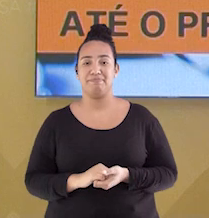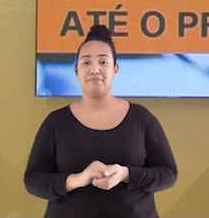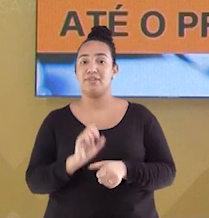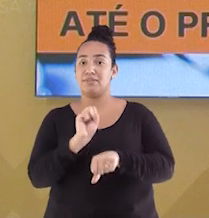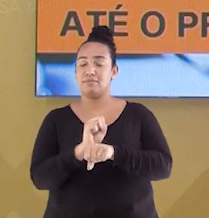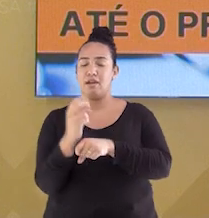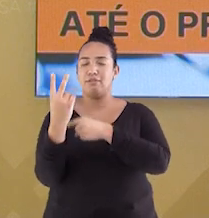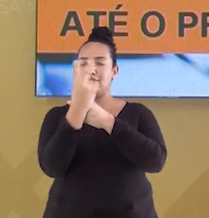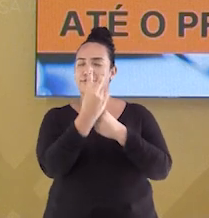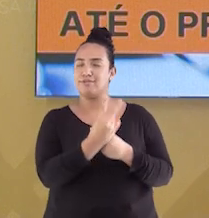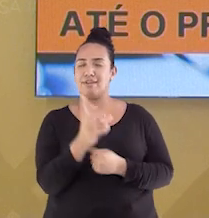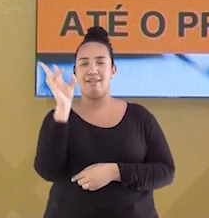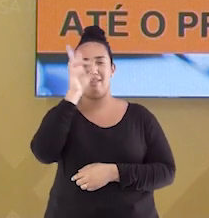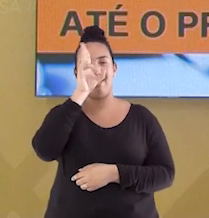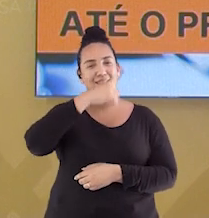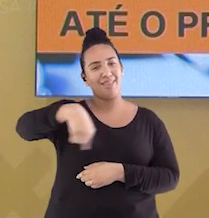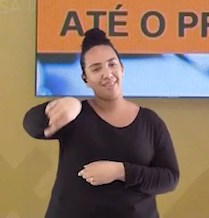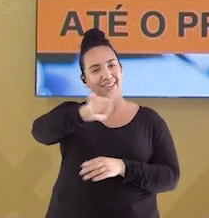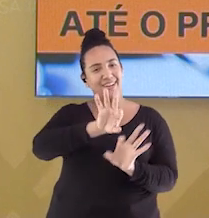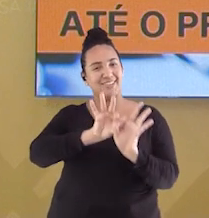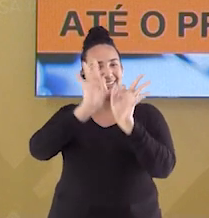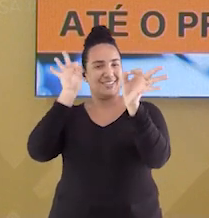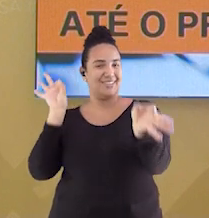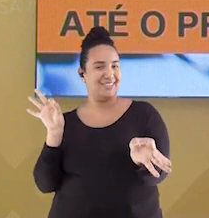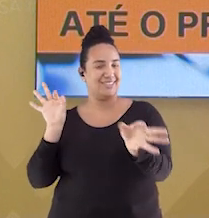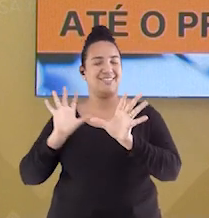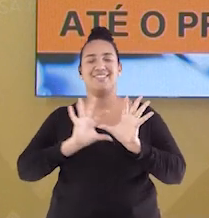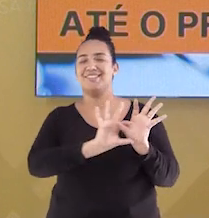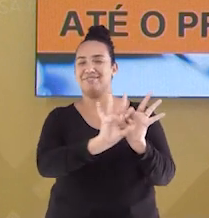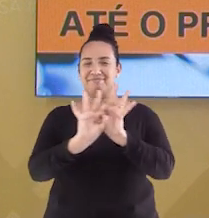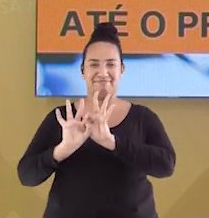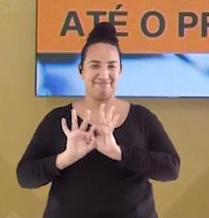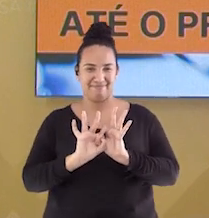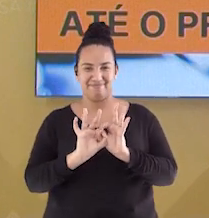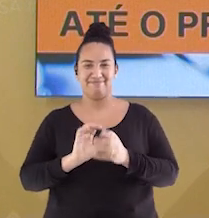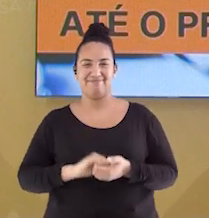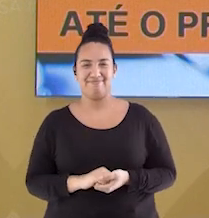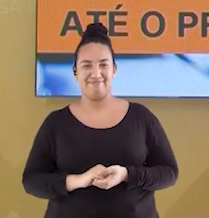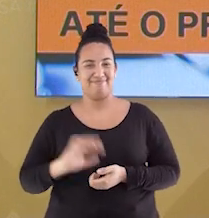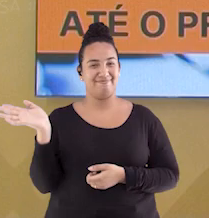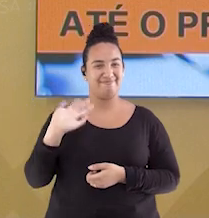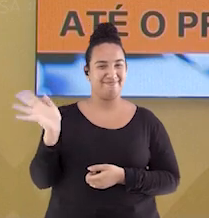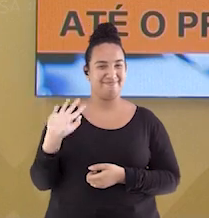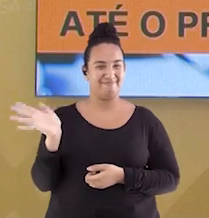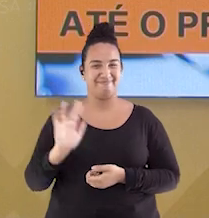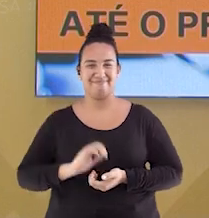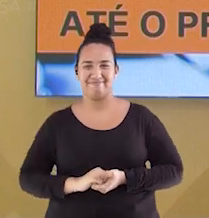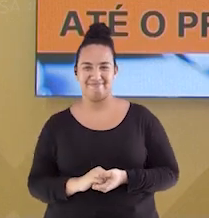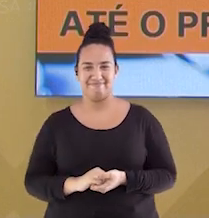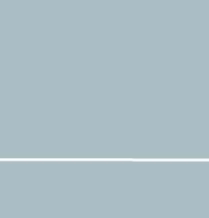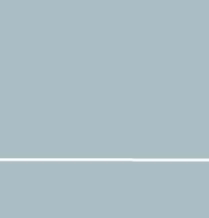fiquem bem e não se esqueçam. Mesmo distantes, estamos juntos. Tchau, galera!